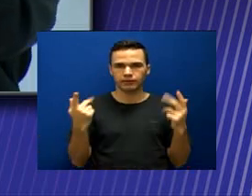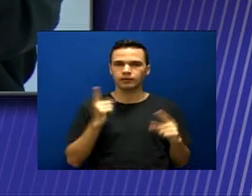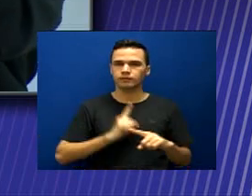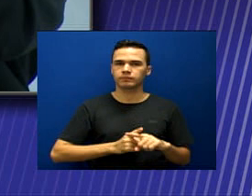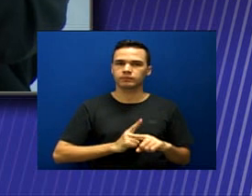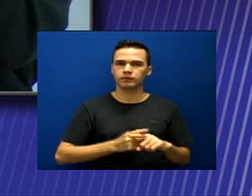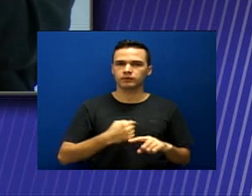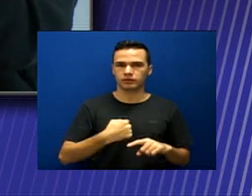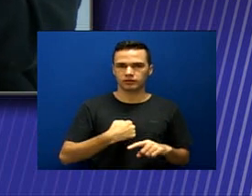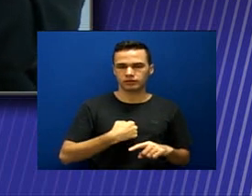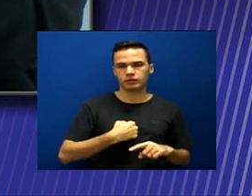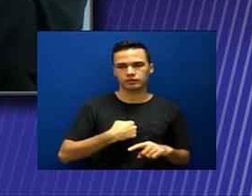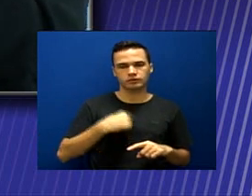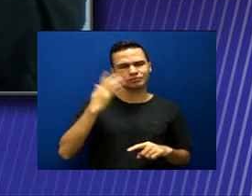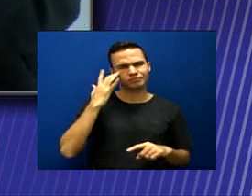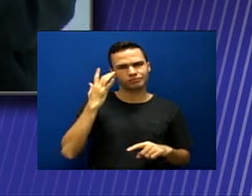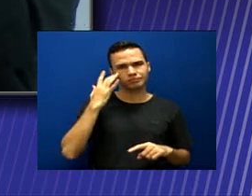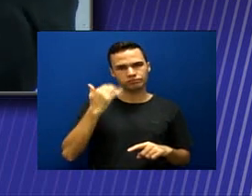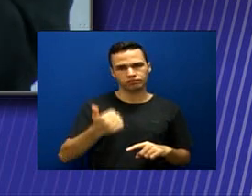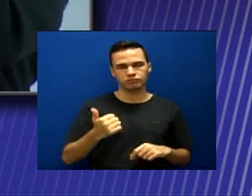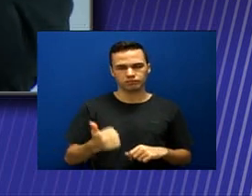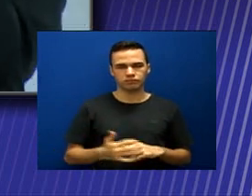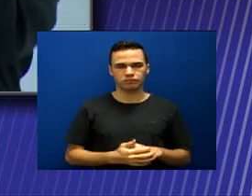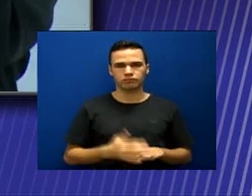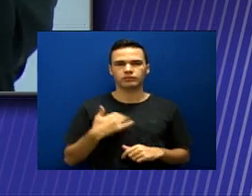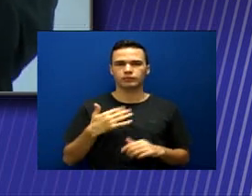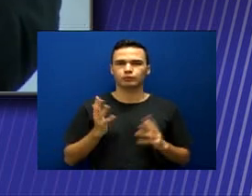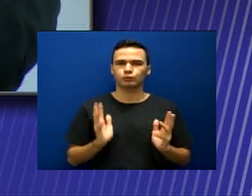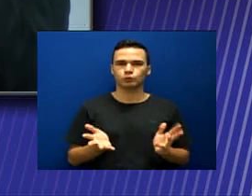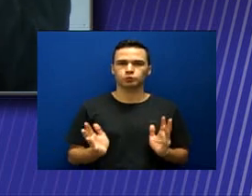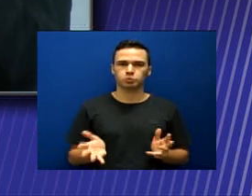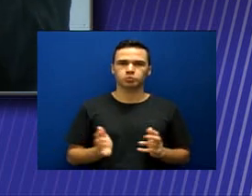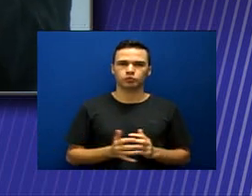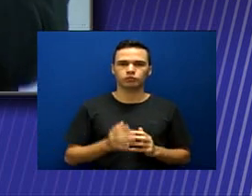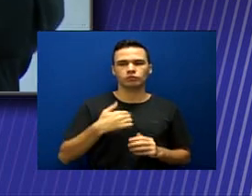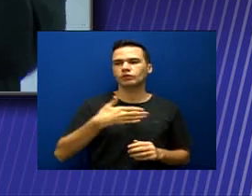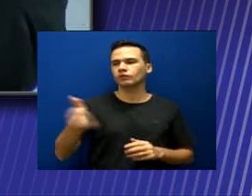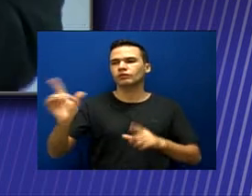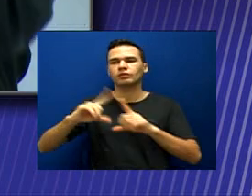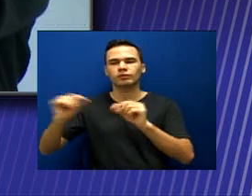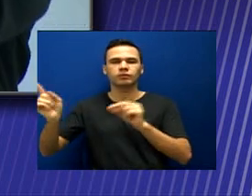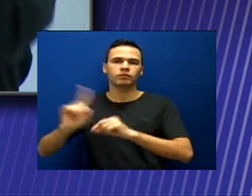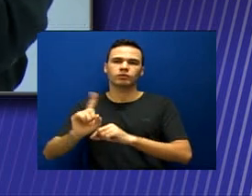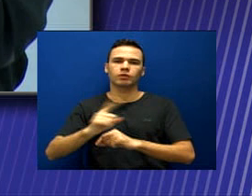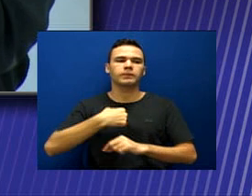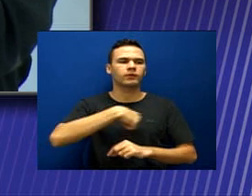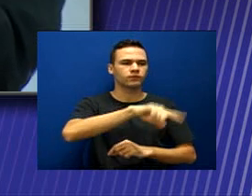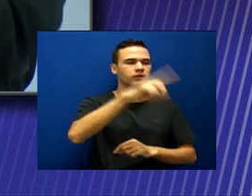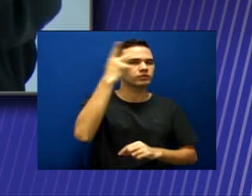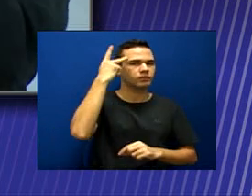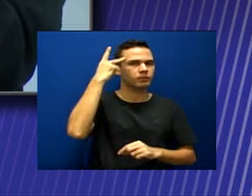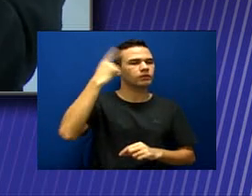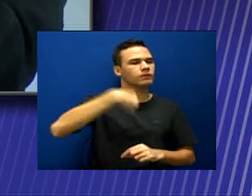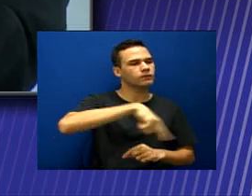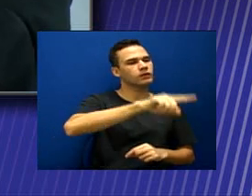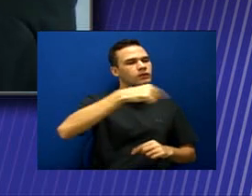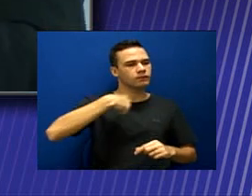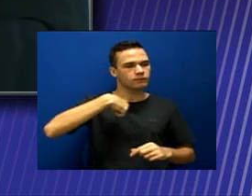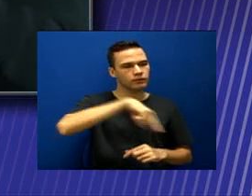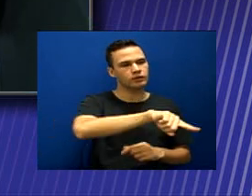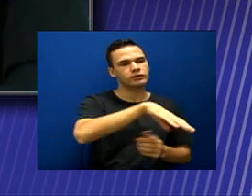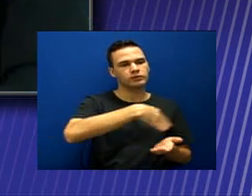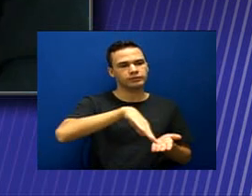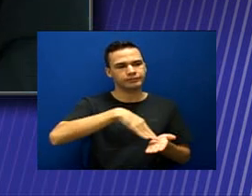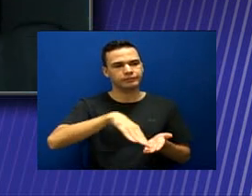eu tenho um pouquinho de experiência. Tive que, não para Brasília, mas em São Paulo, tive que muitas vezes, em muitas